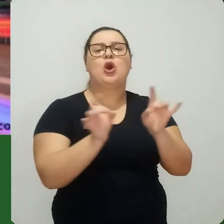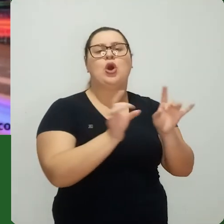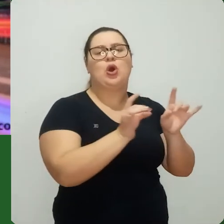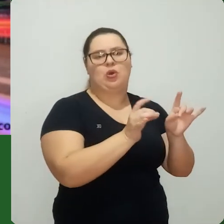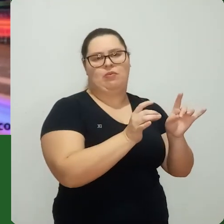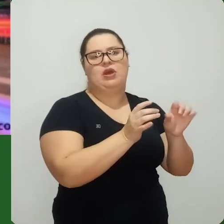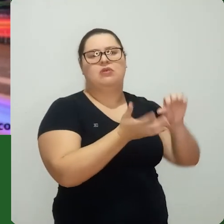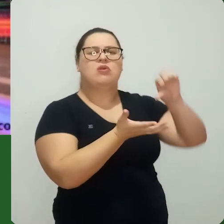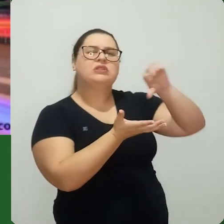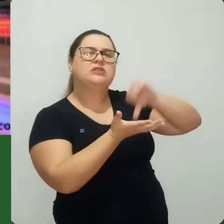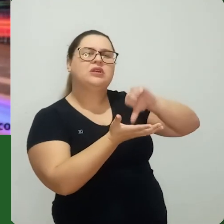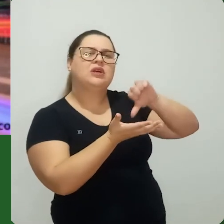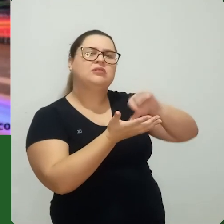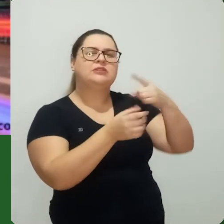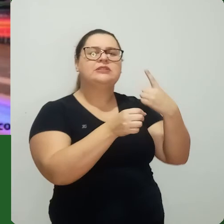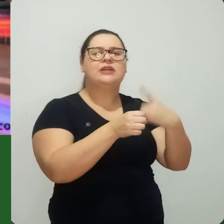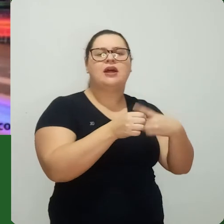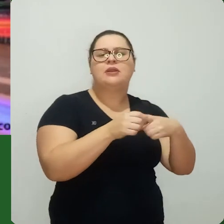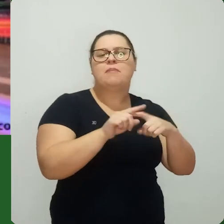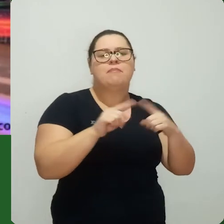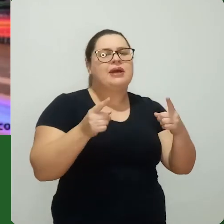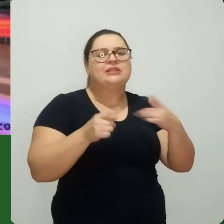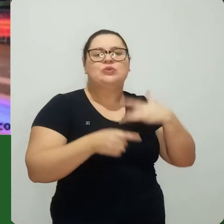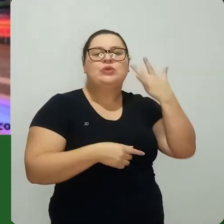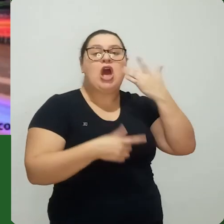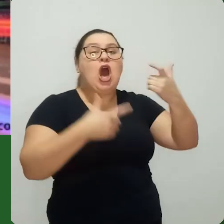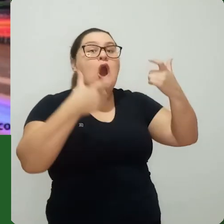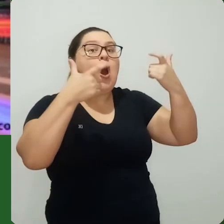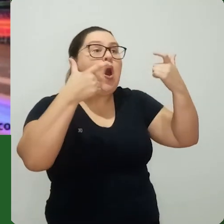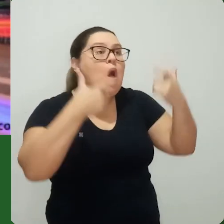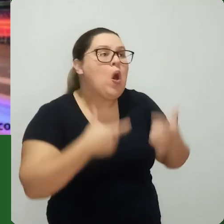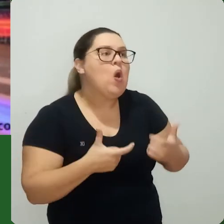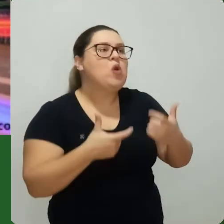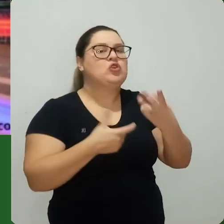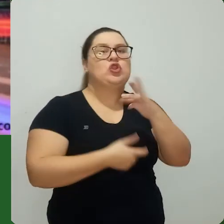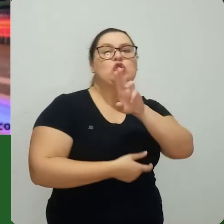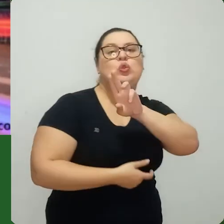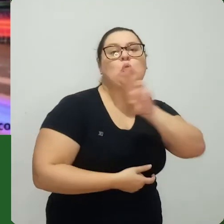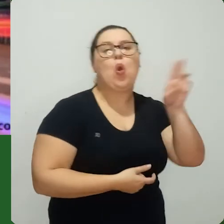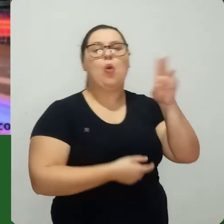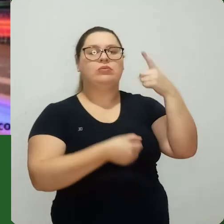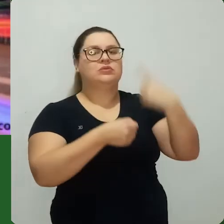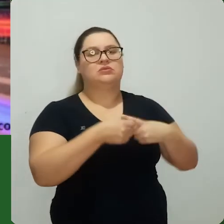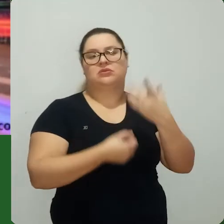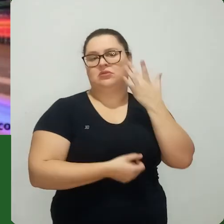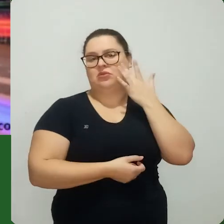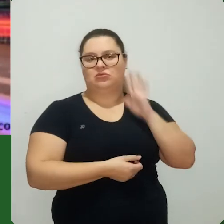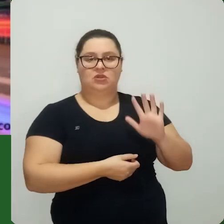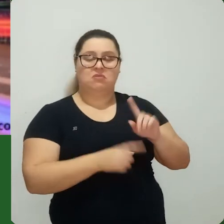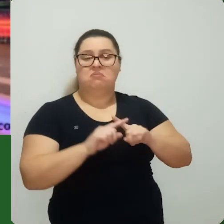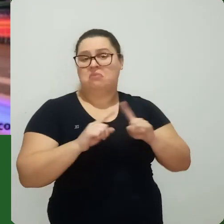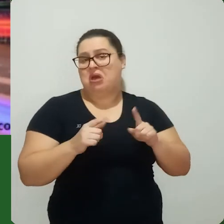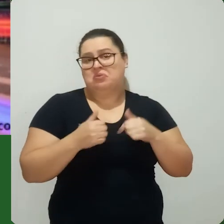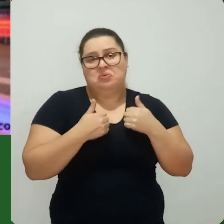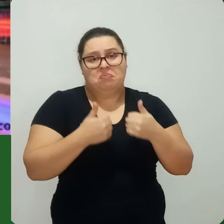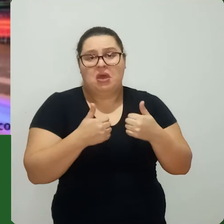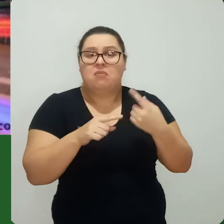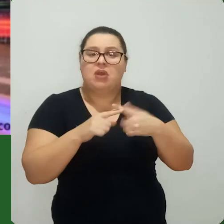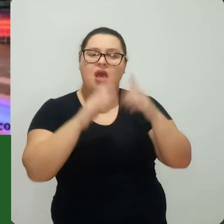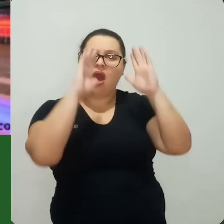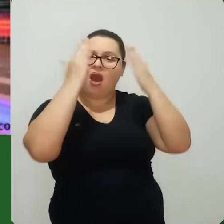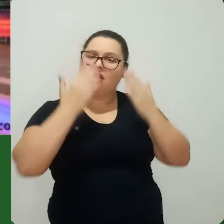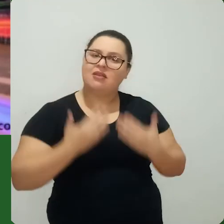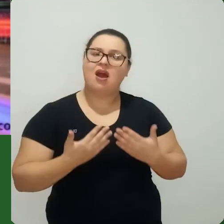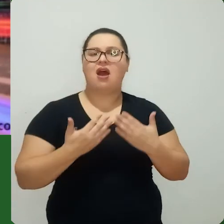de uma cidade que eu não consigo identificar, eu não conheço, eu não tenho esse conhecimento para conseguir chegar nesse nível da análise. E tá